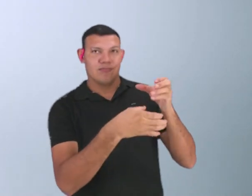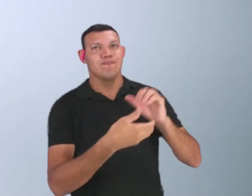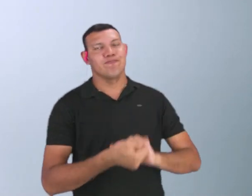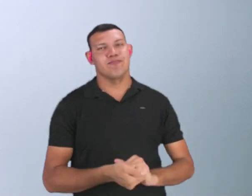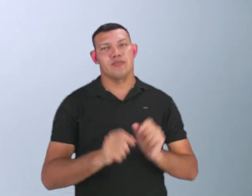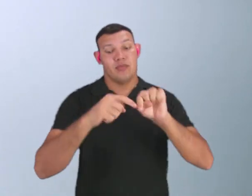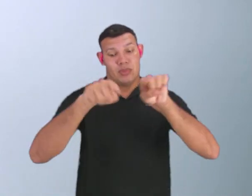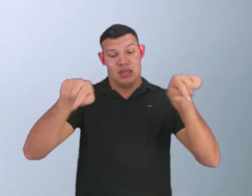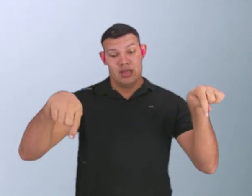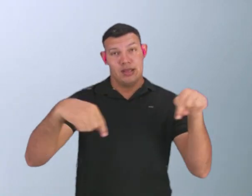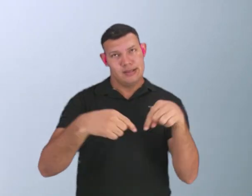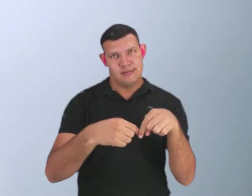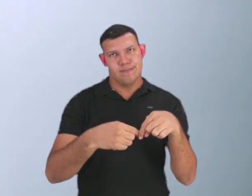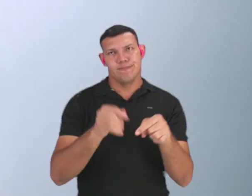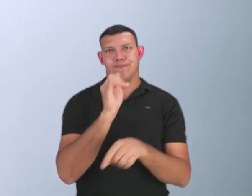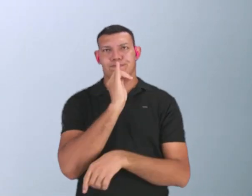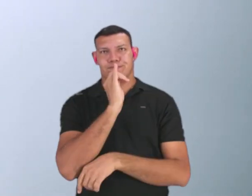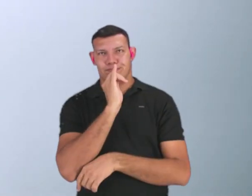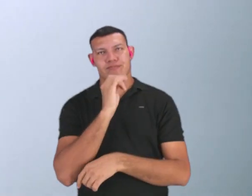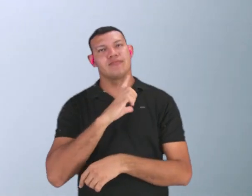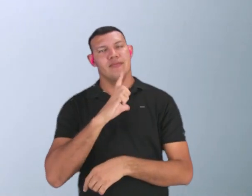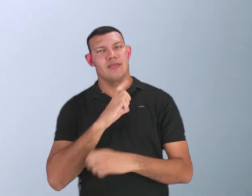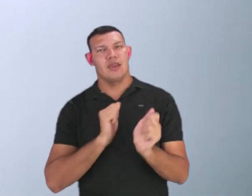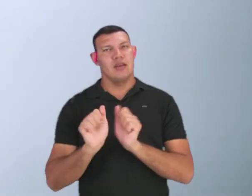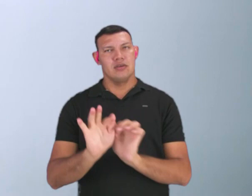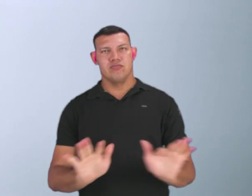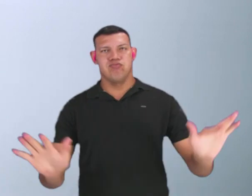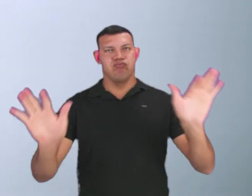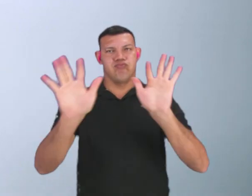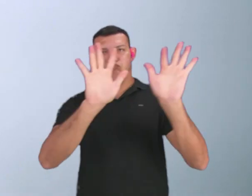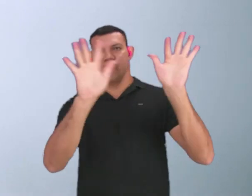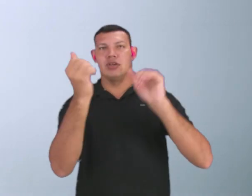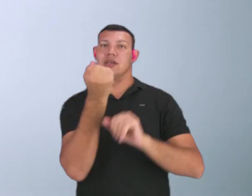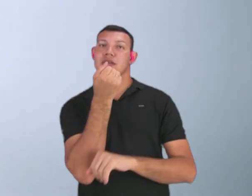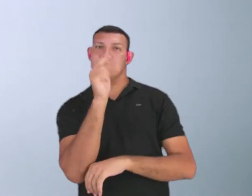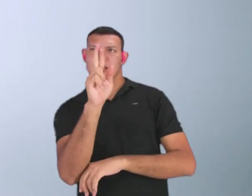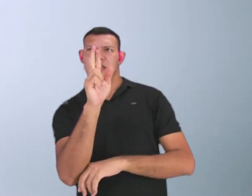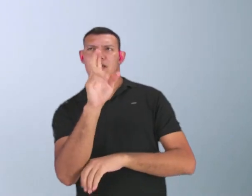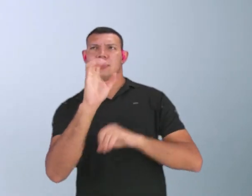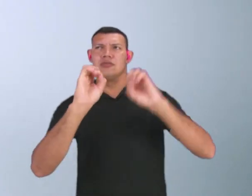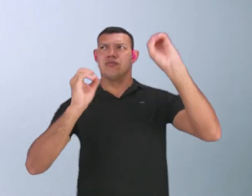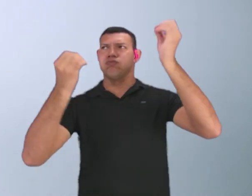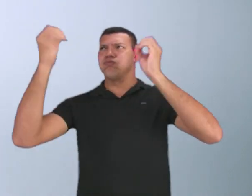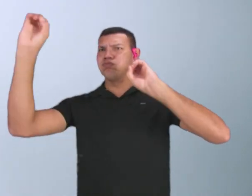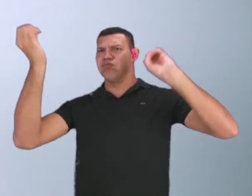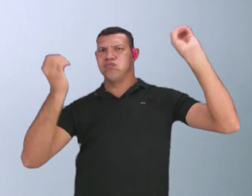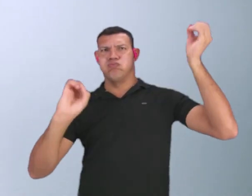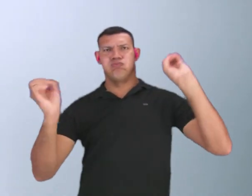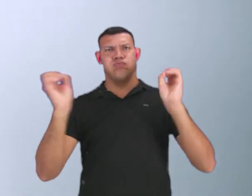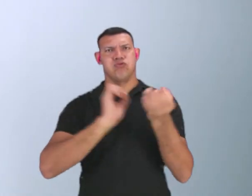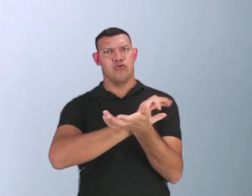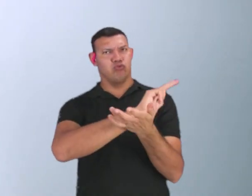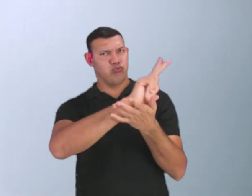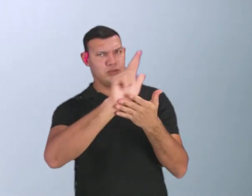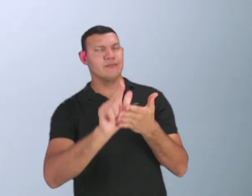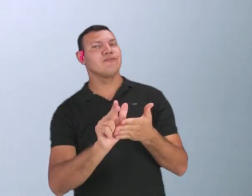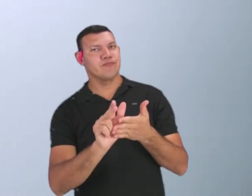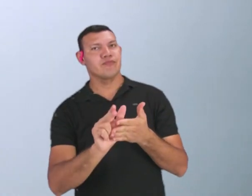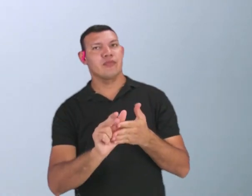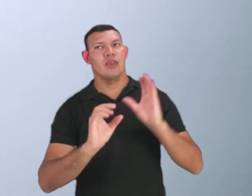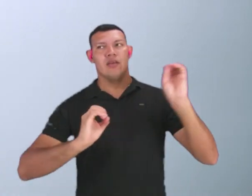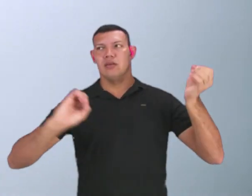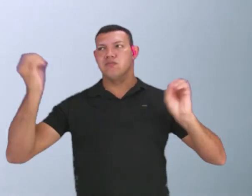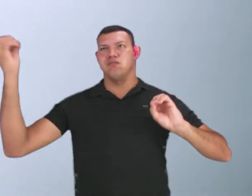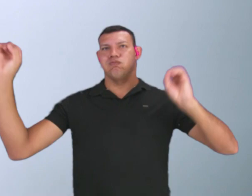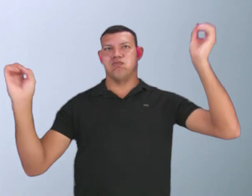sala. Aqui nós temos gases, tem ar, tem outras partículas, e o estado de agregação dela é bem mais afastado